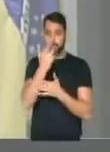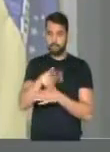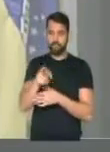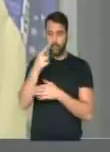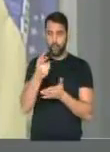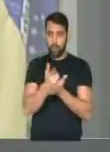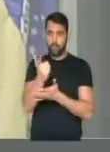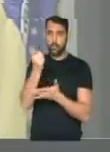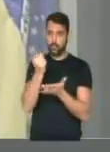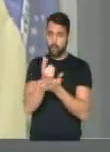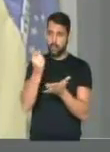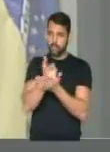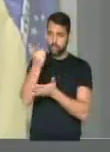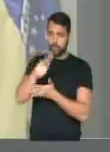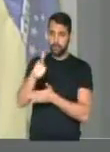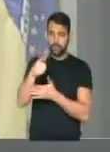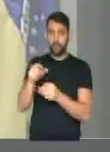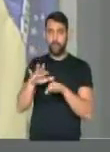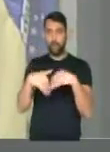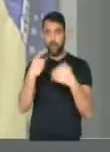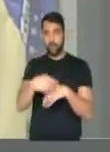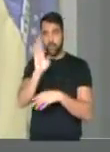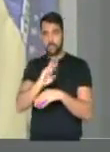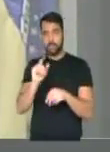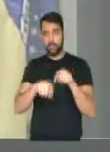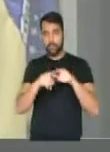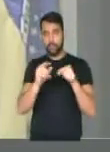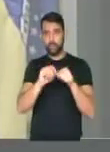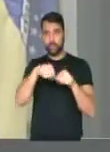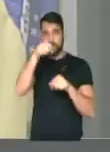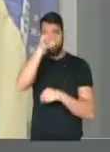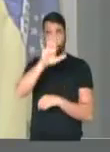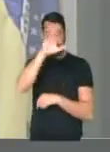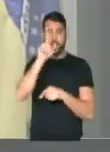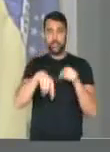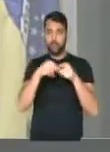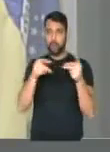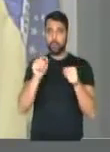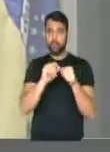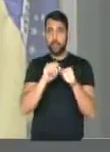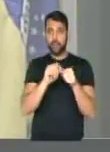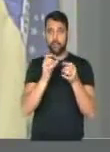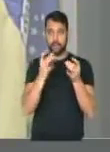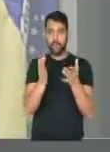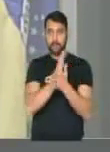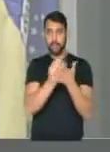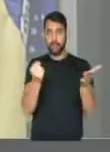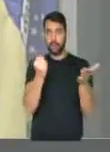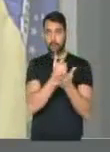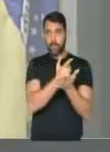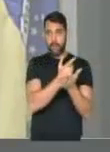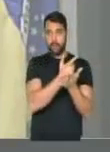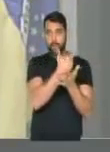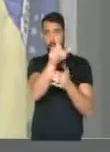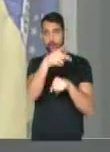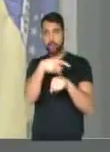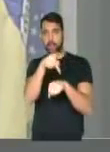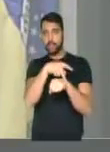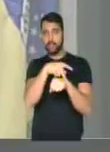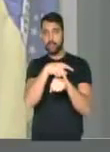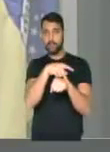reiterada, quando o Brasil tem o produto, quando o Nordeste brasileiro tem o produto, está sendo importado, inclusive, pelo